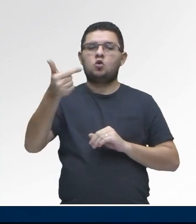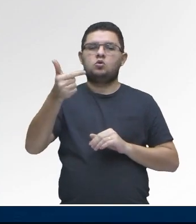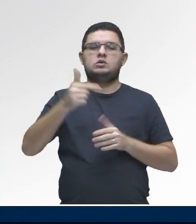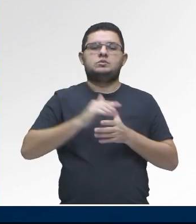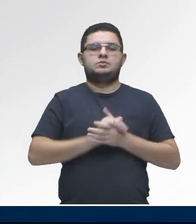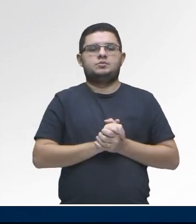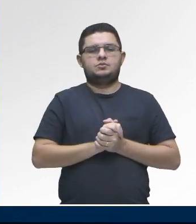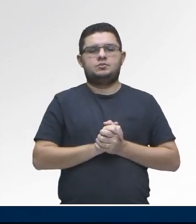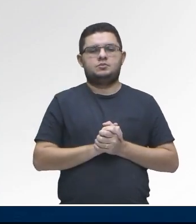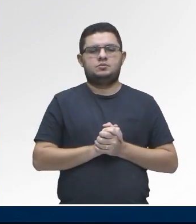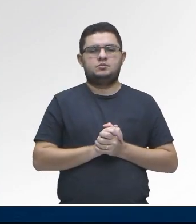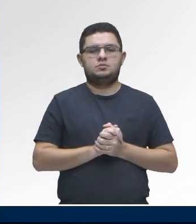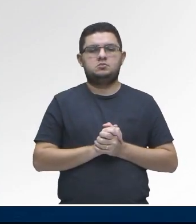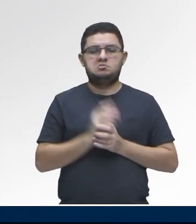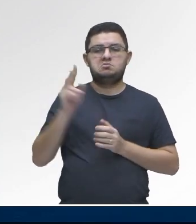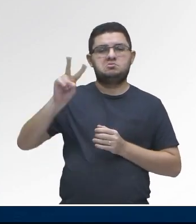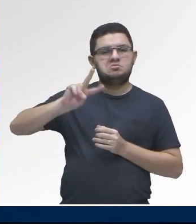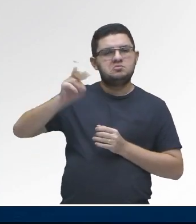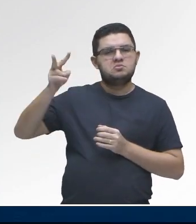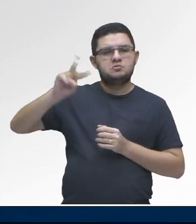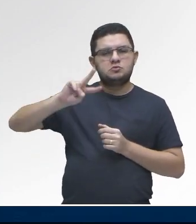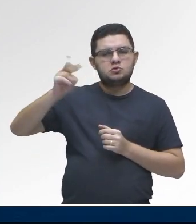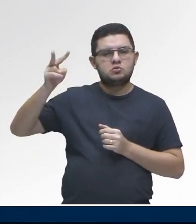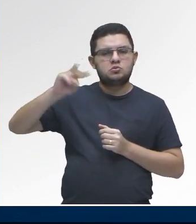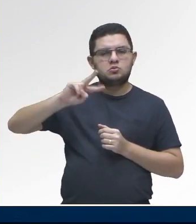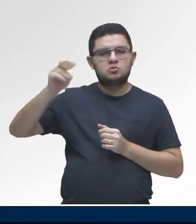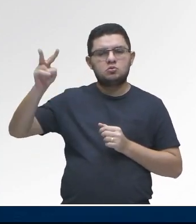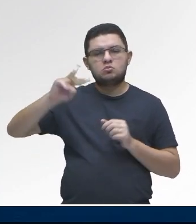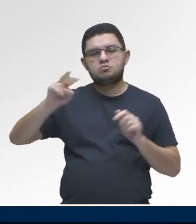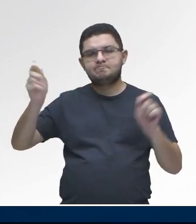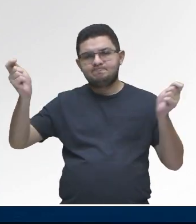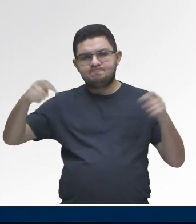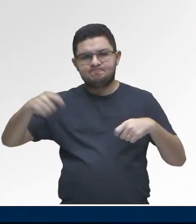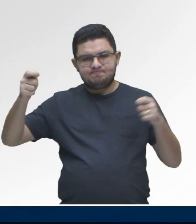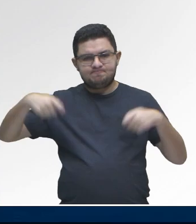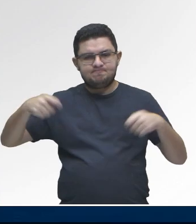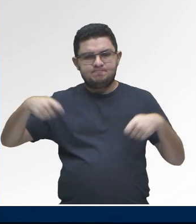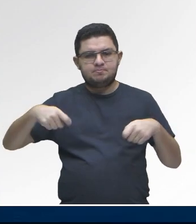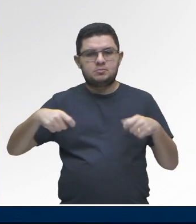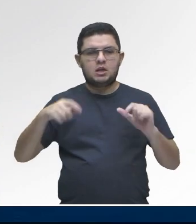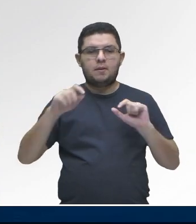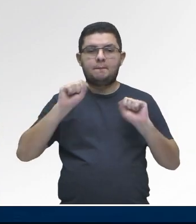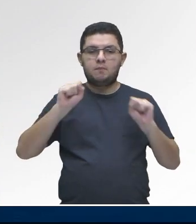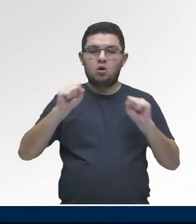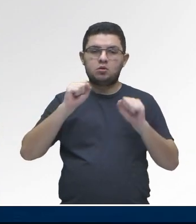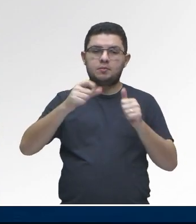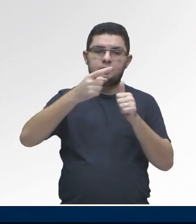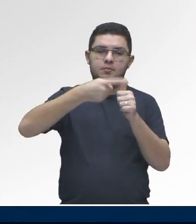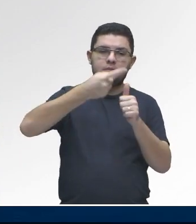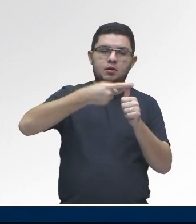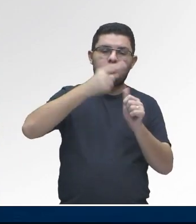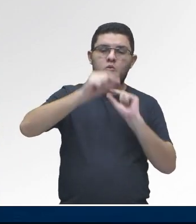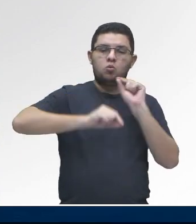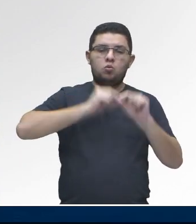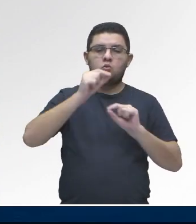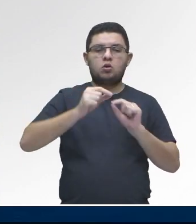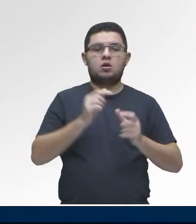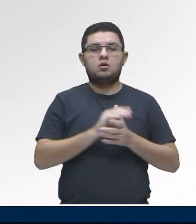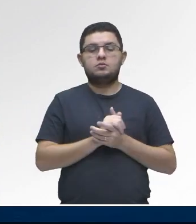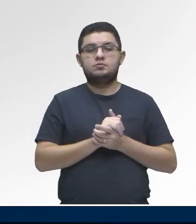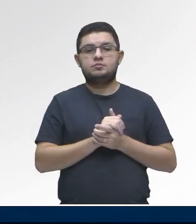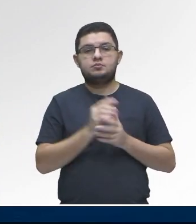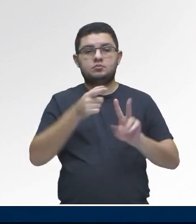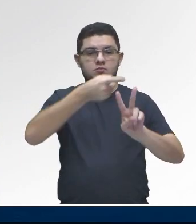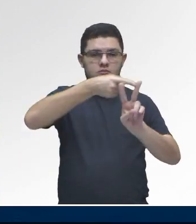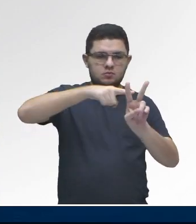forma, ou dessa forma, ou resolvendo a raiz de uma fração como